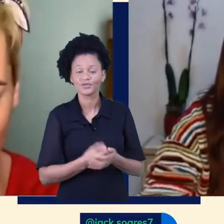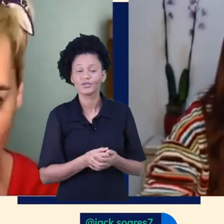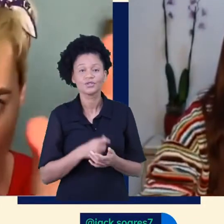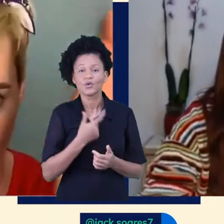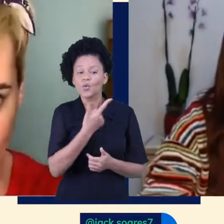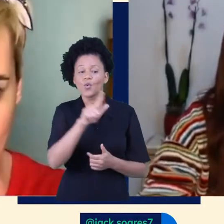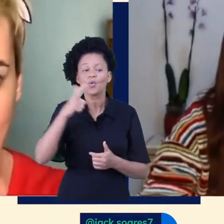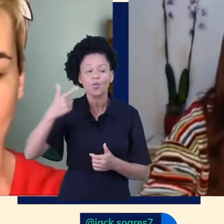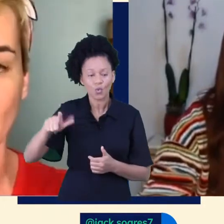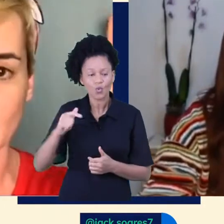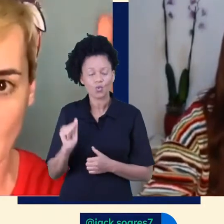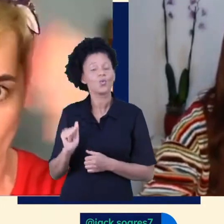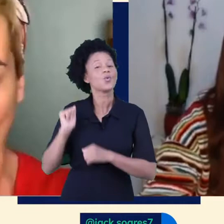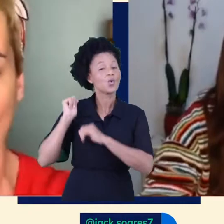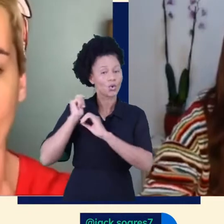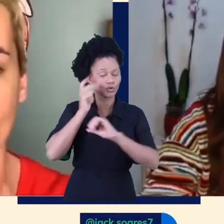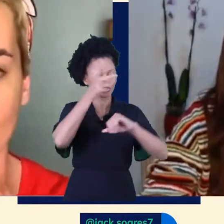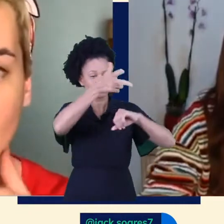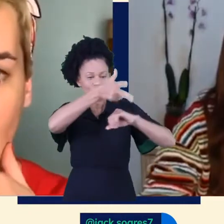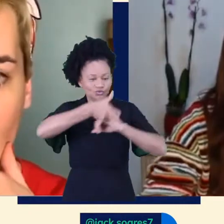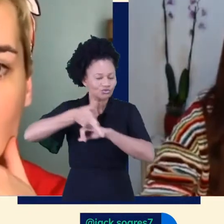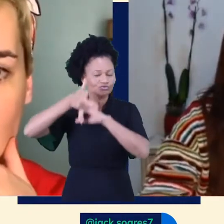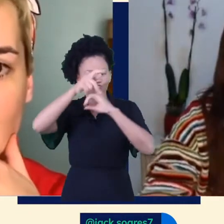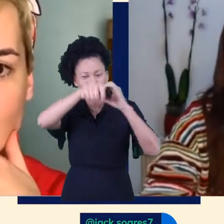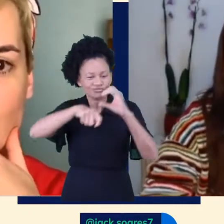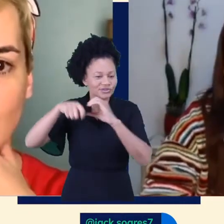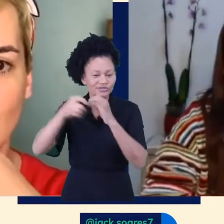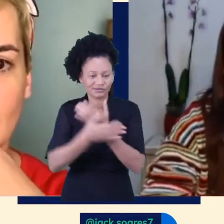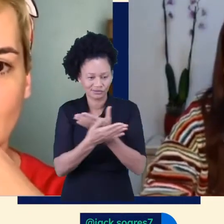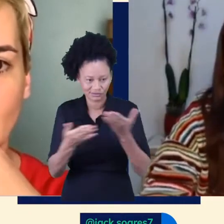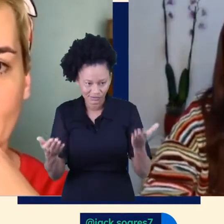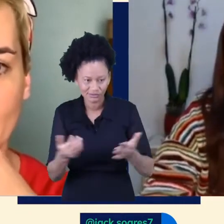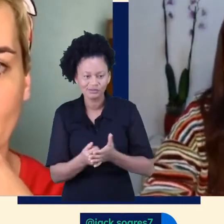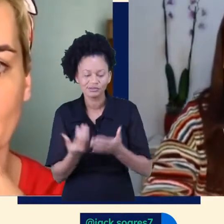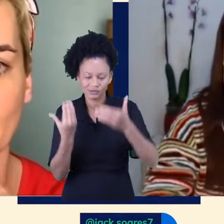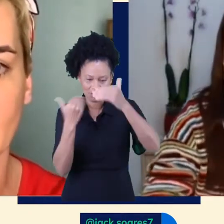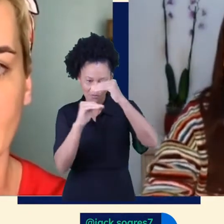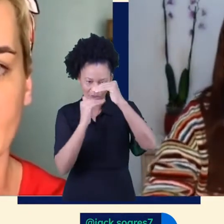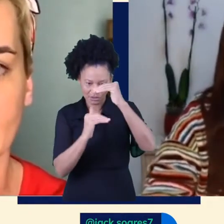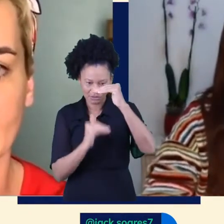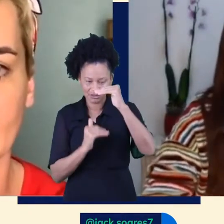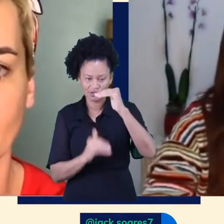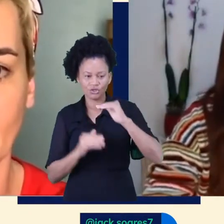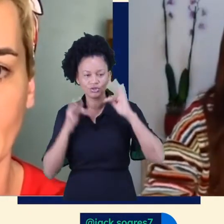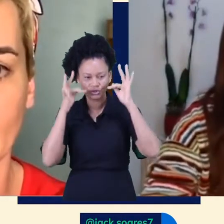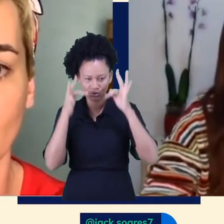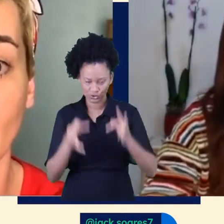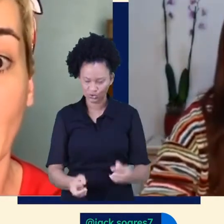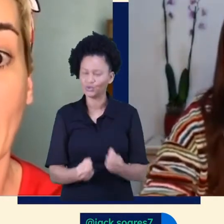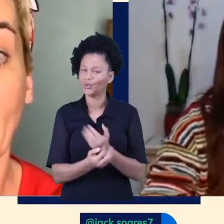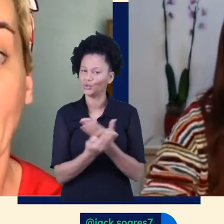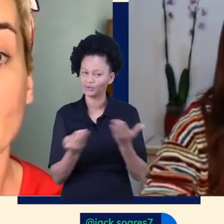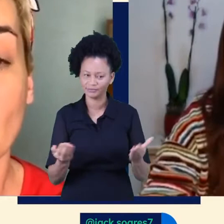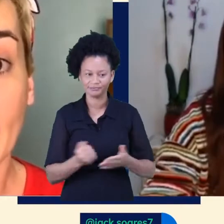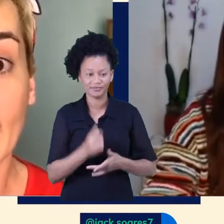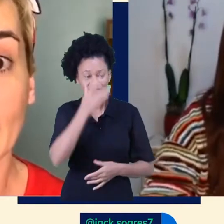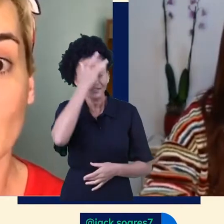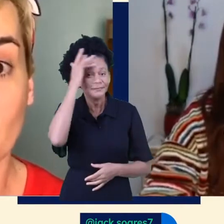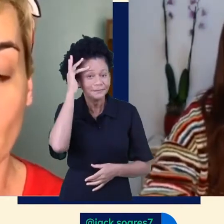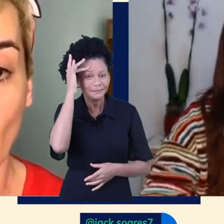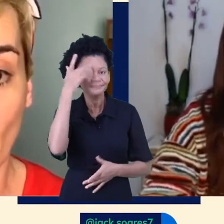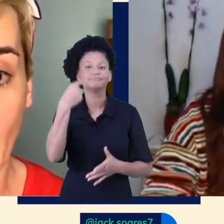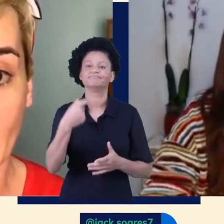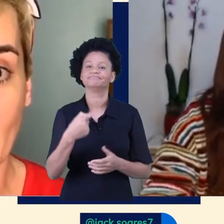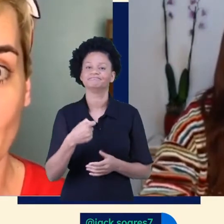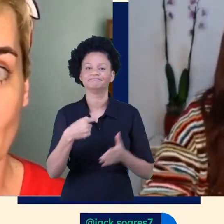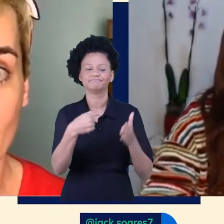estou dando print nas dicas que vocês estão dando e eu coloco a listinha lá. Ai, que legal. Que o pessoal tá dando para isso.